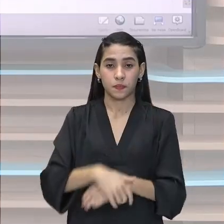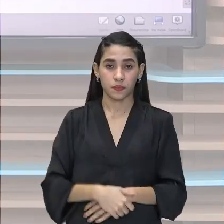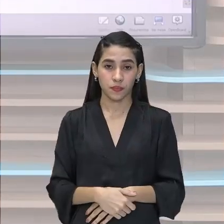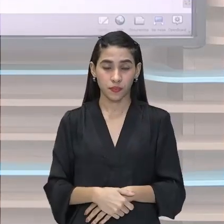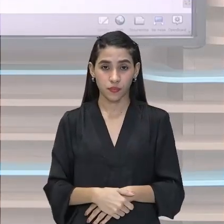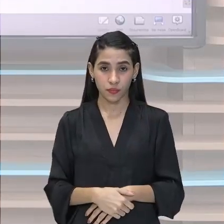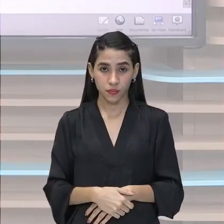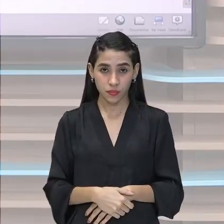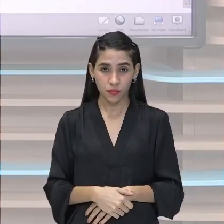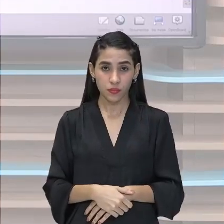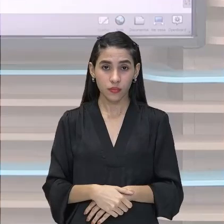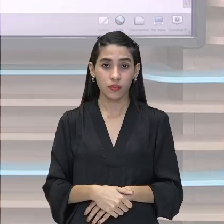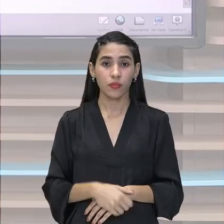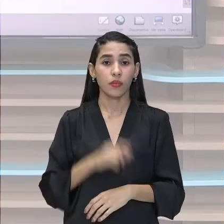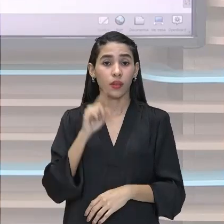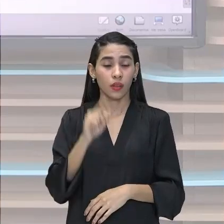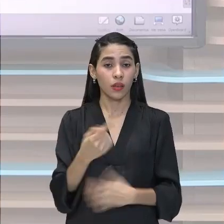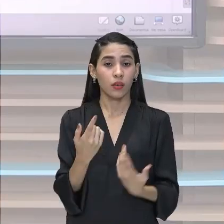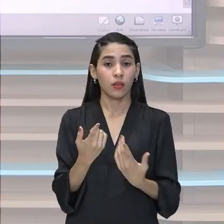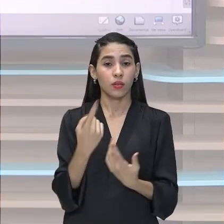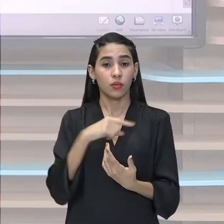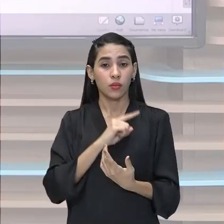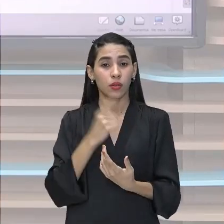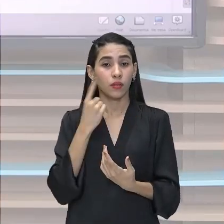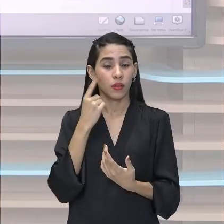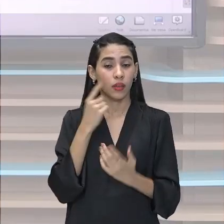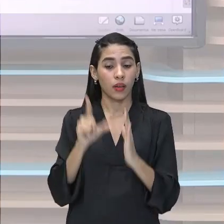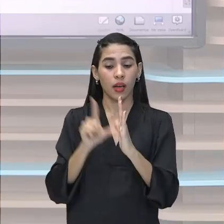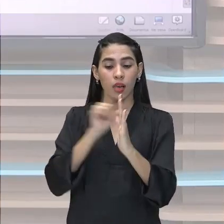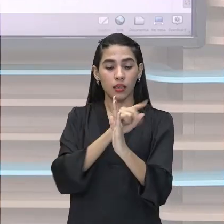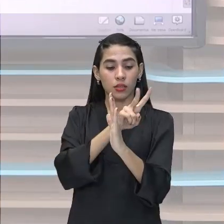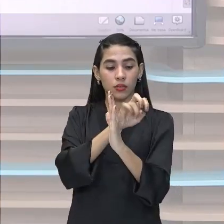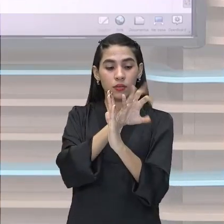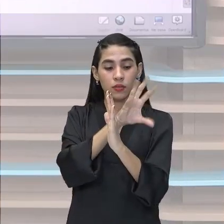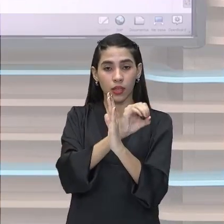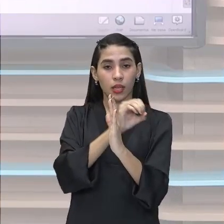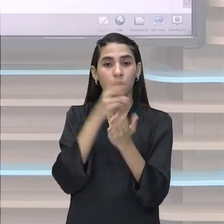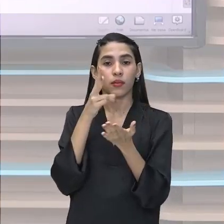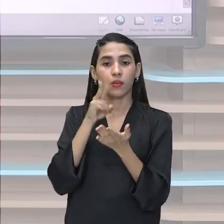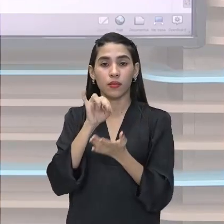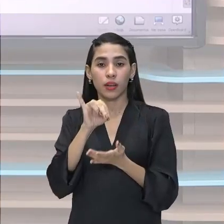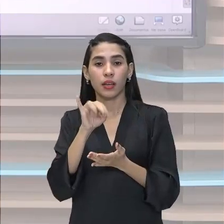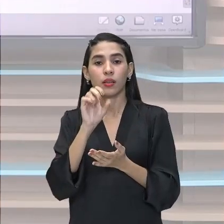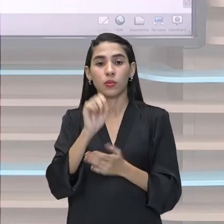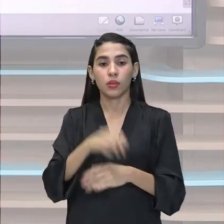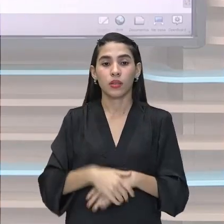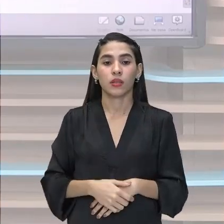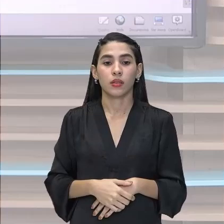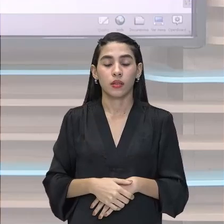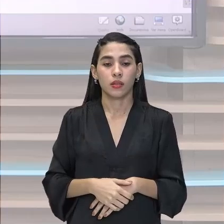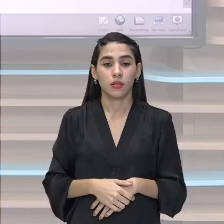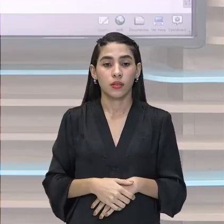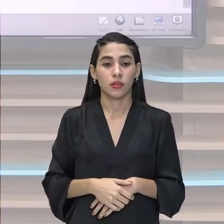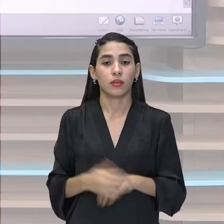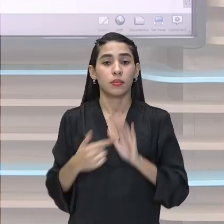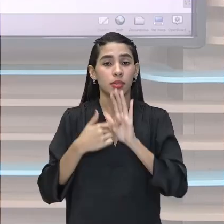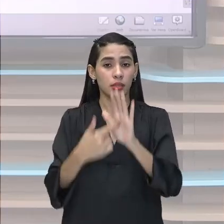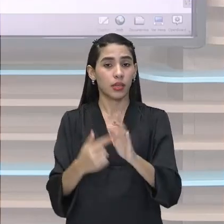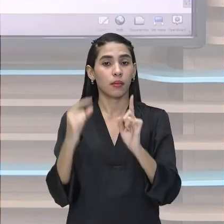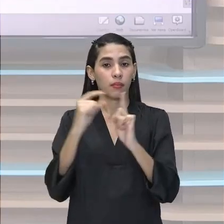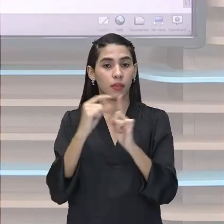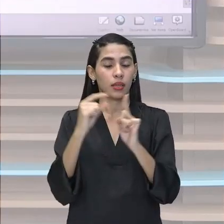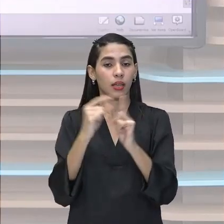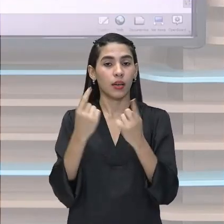verbo. Então, a gente está vendo aqui que o pronome antes do verbo vai sempre ter o quê? Pode trazer uma